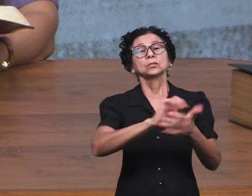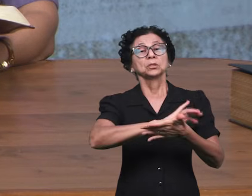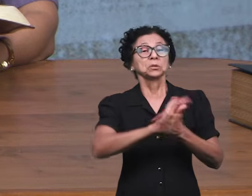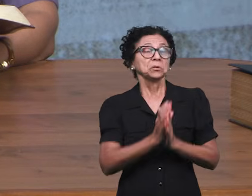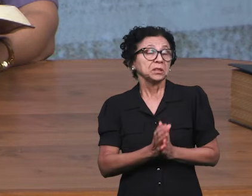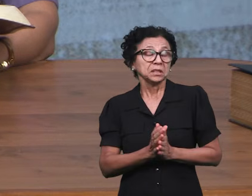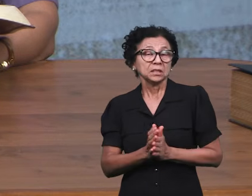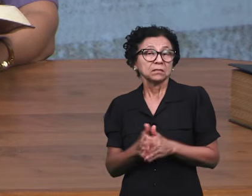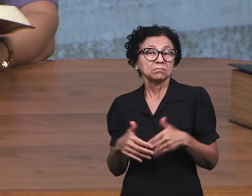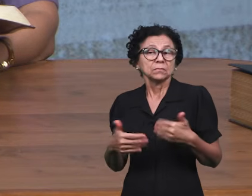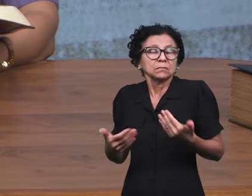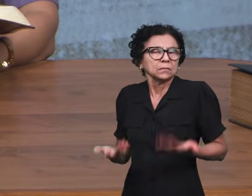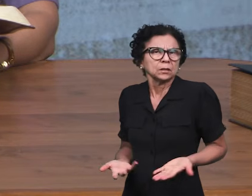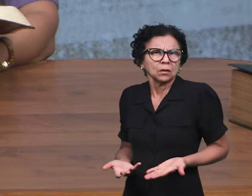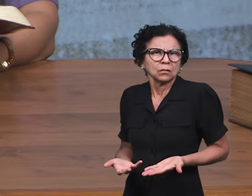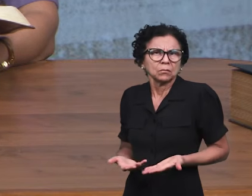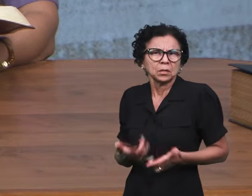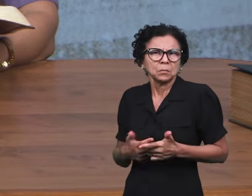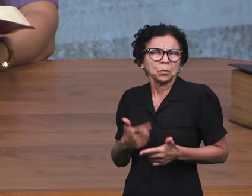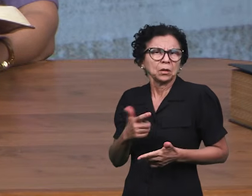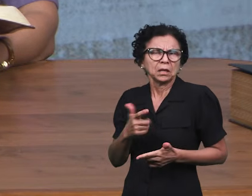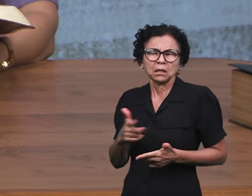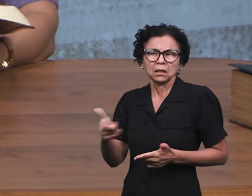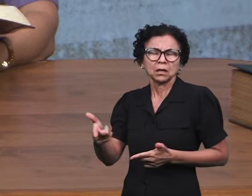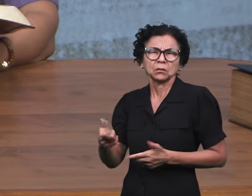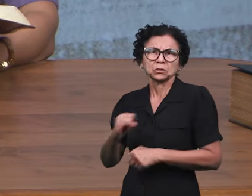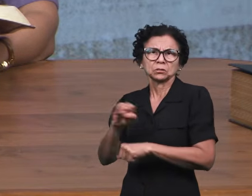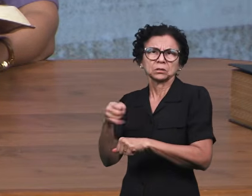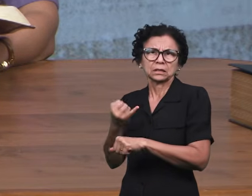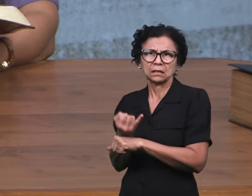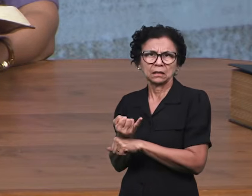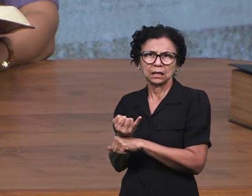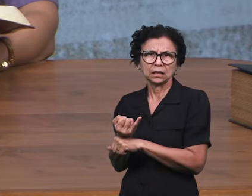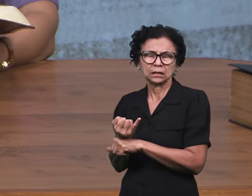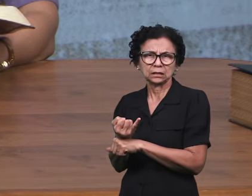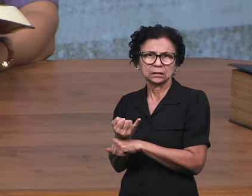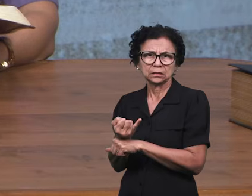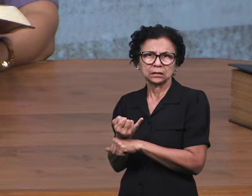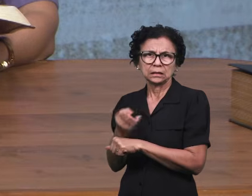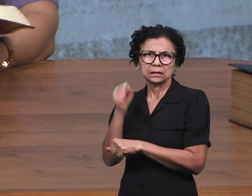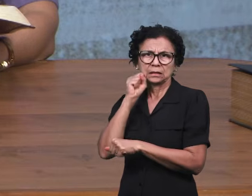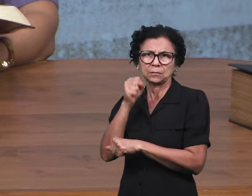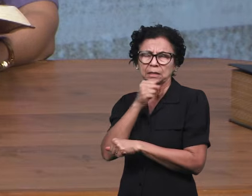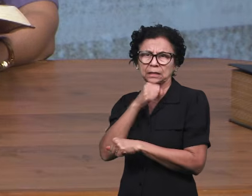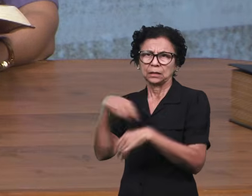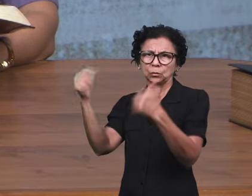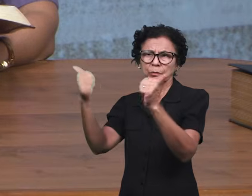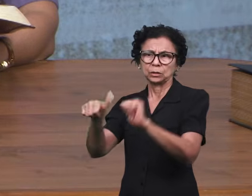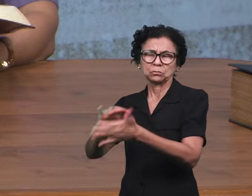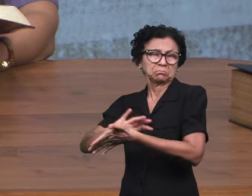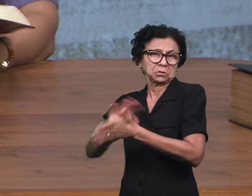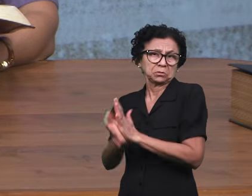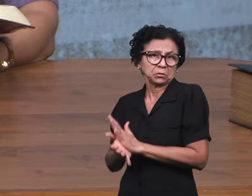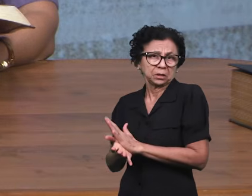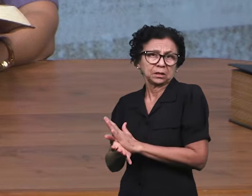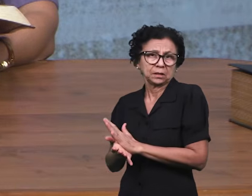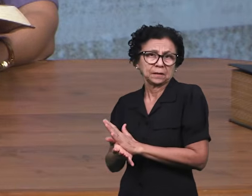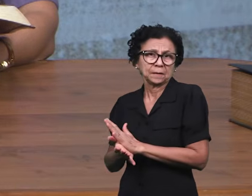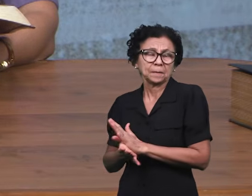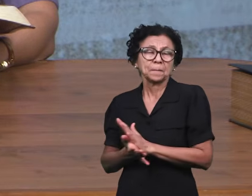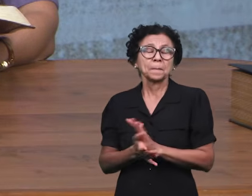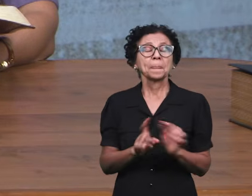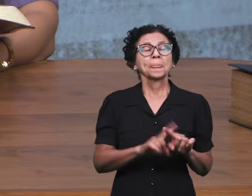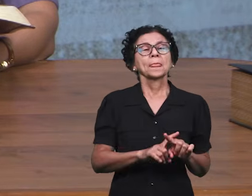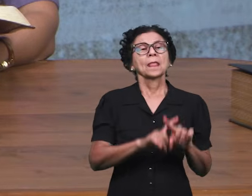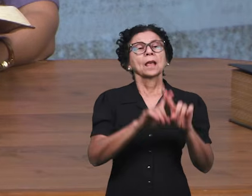seus ídolos? Por isso acontecerá que, havendo o Senhor acabado toda a sua